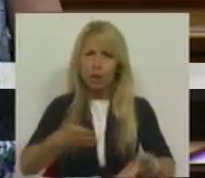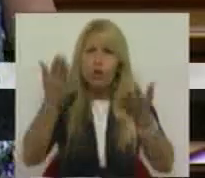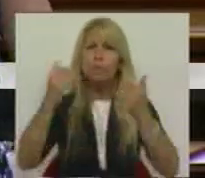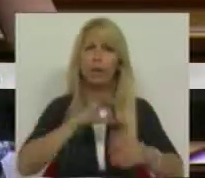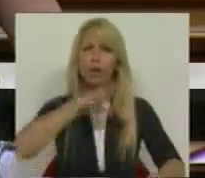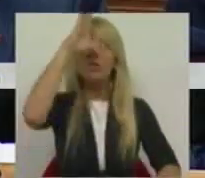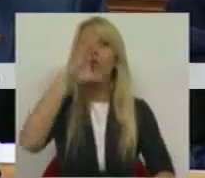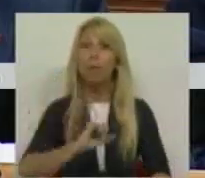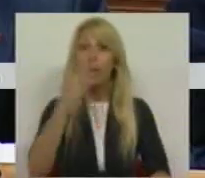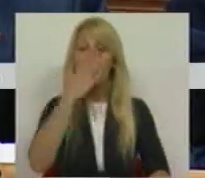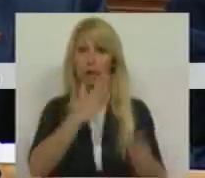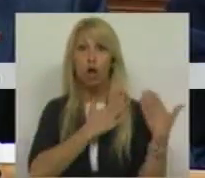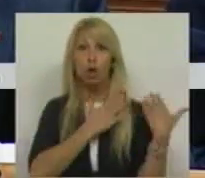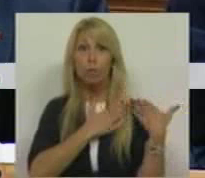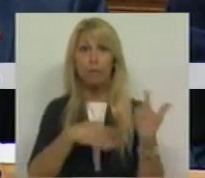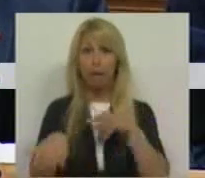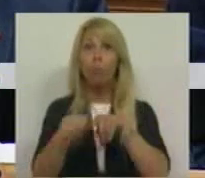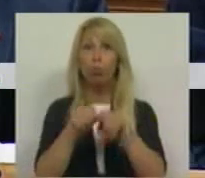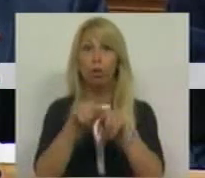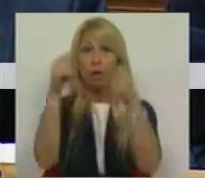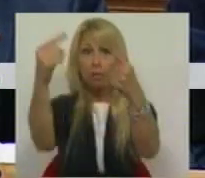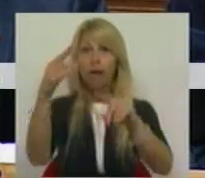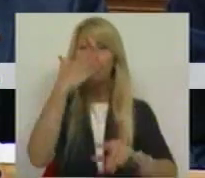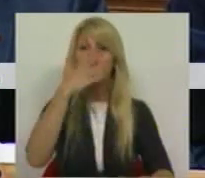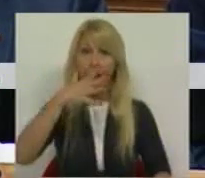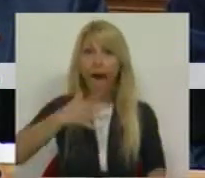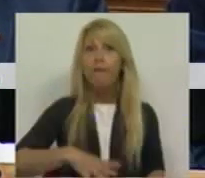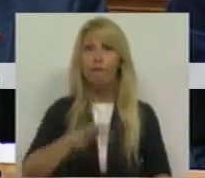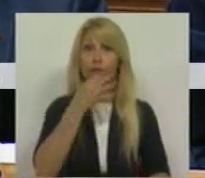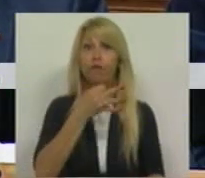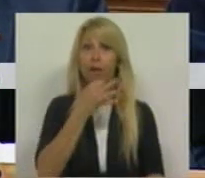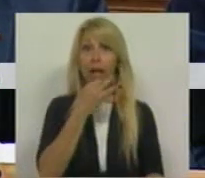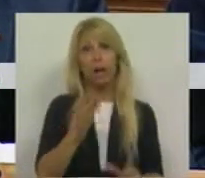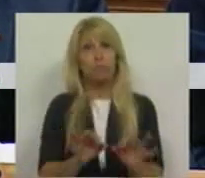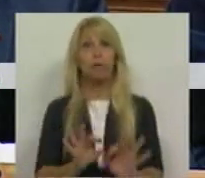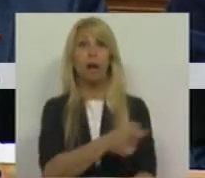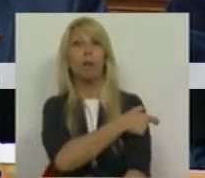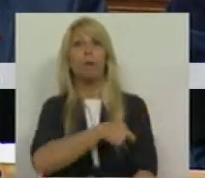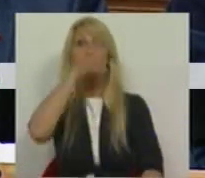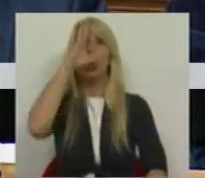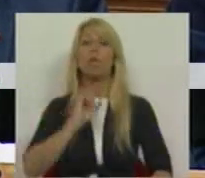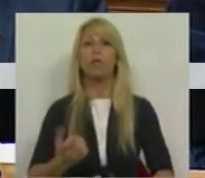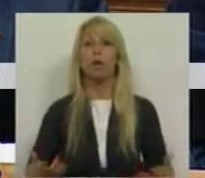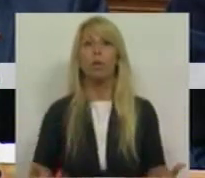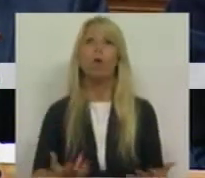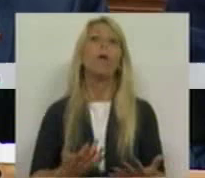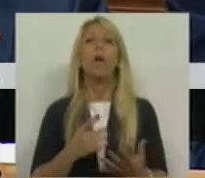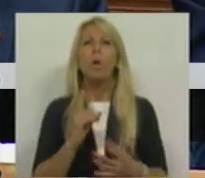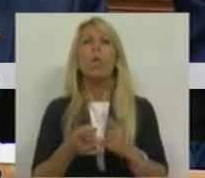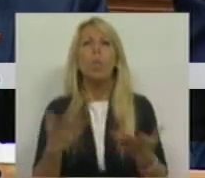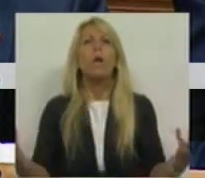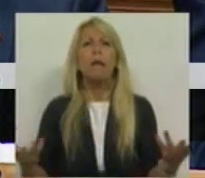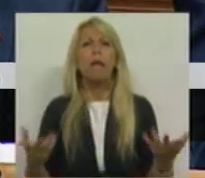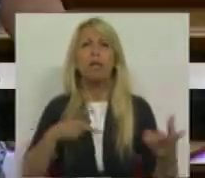tem alguma responsabilidade política e se quer falar em nome deste Governo o que é este